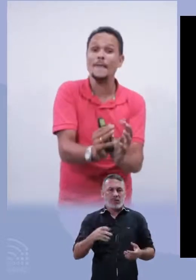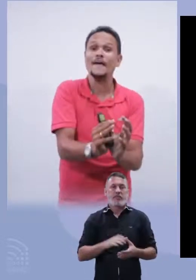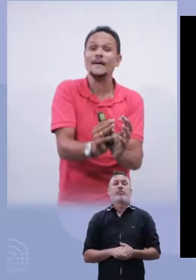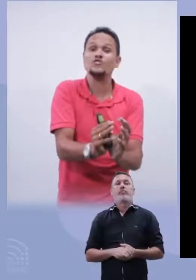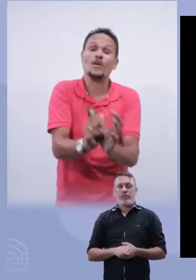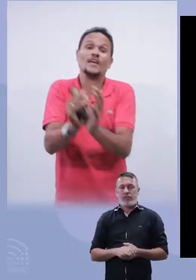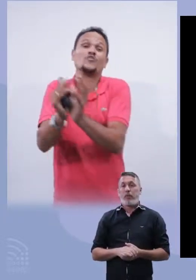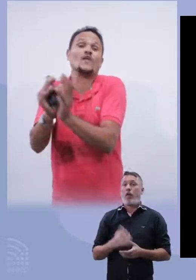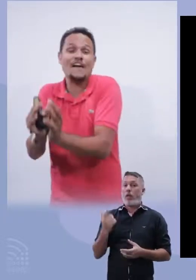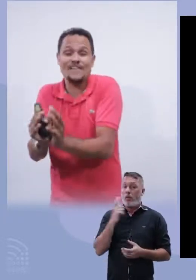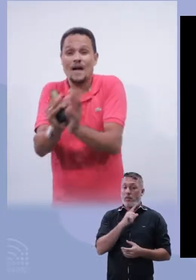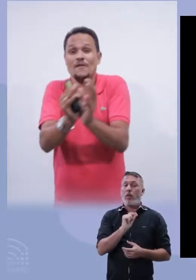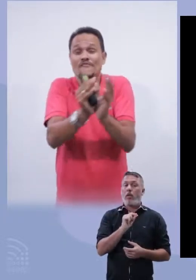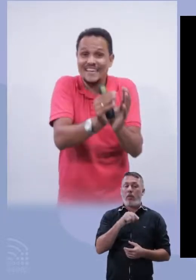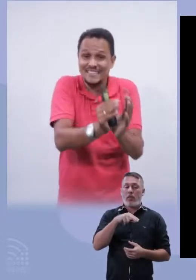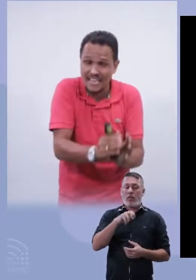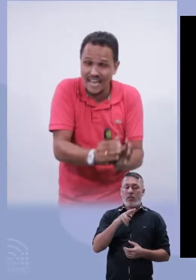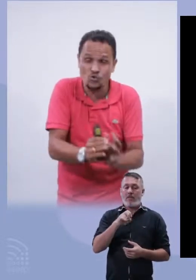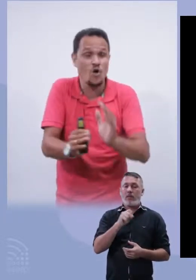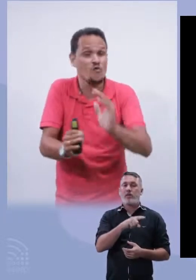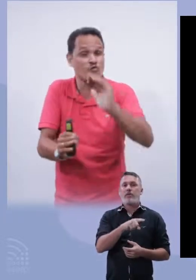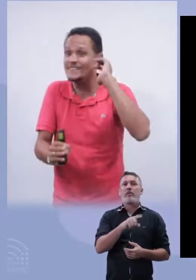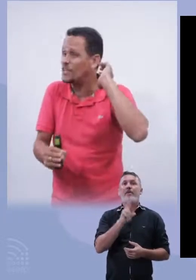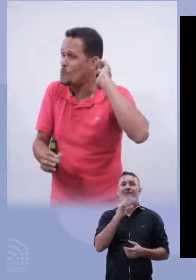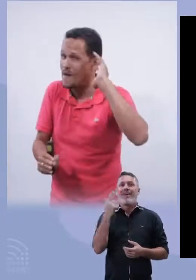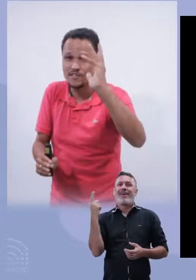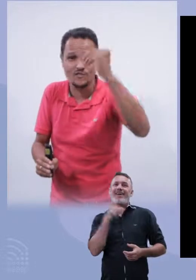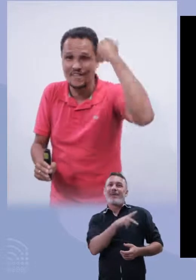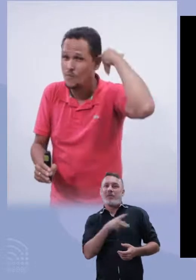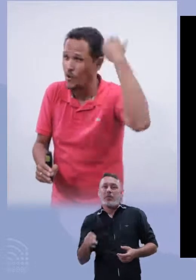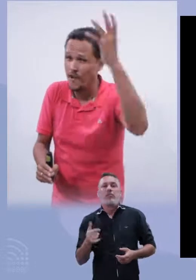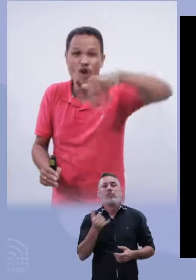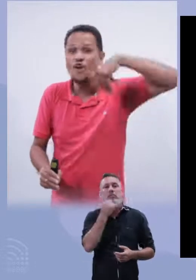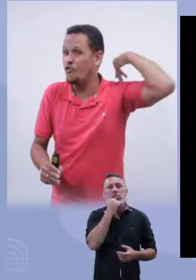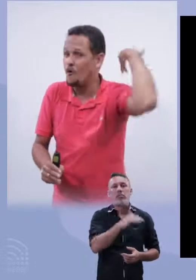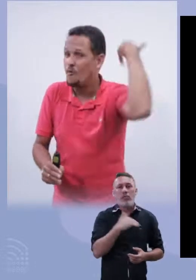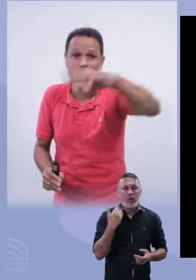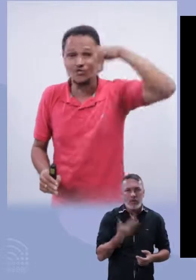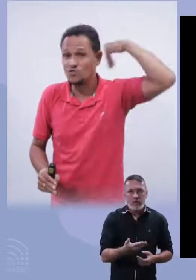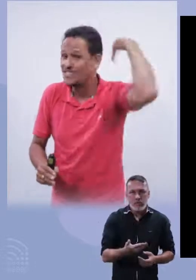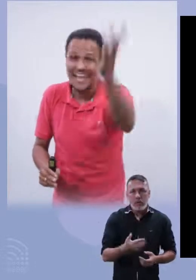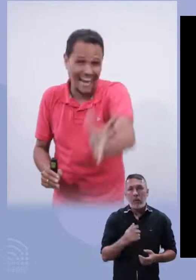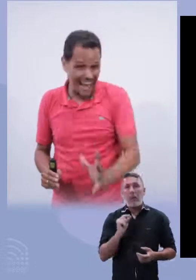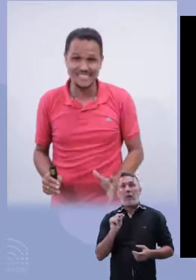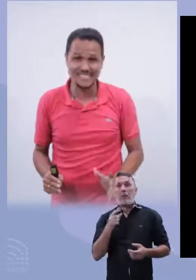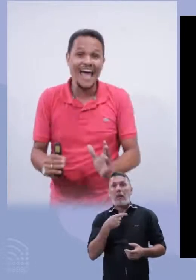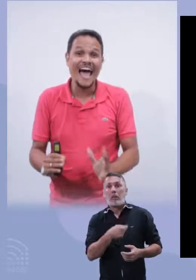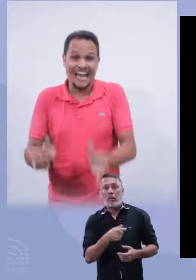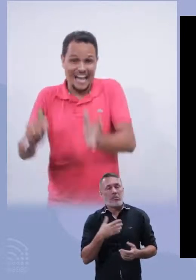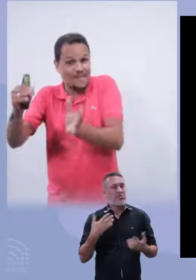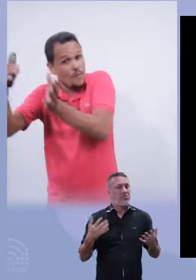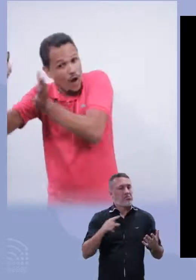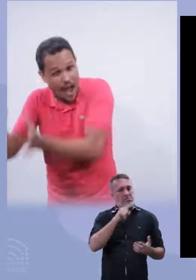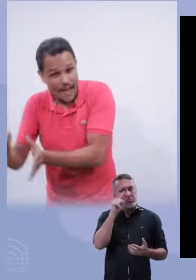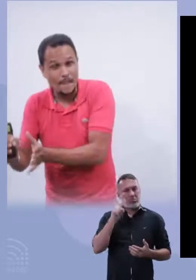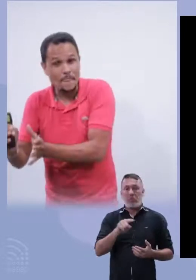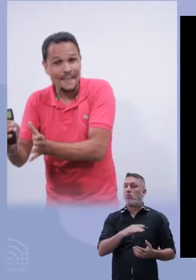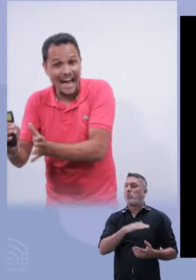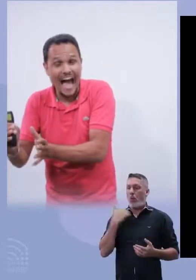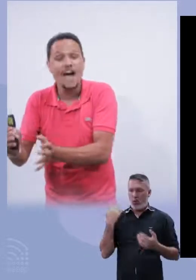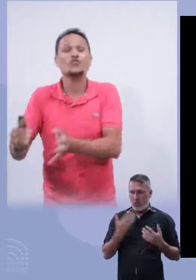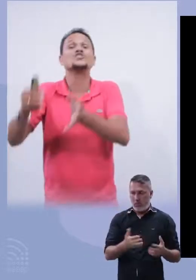ganha, só que ele não leva, acaba falecendo, não vou entrar no mérito se ele morreu, foi morto, se não te interessa, acaba que ele